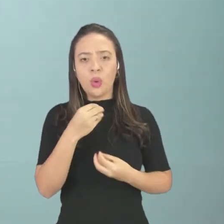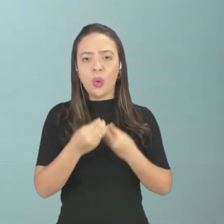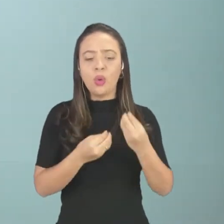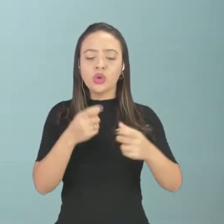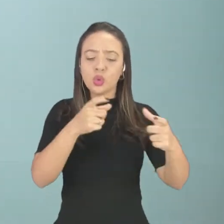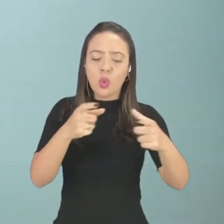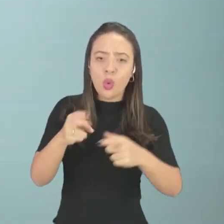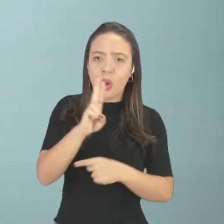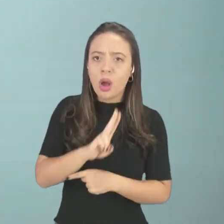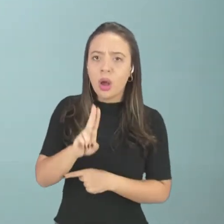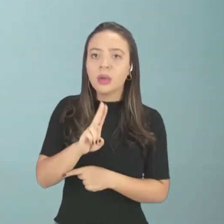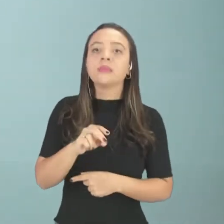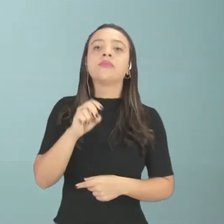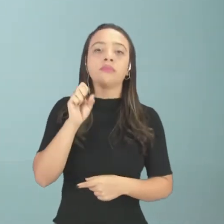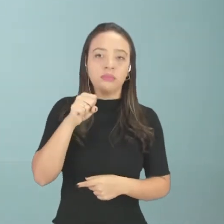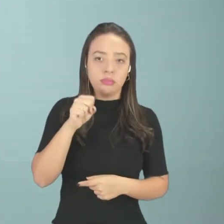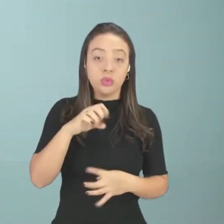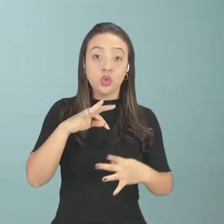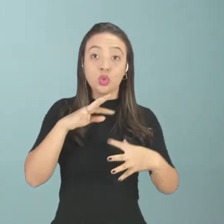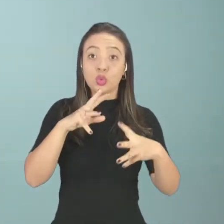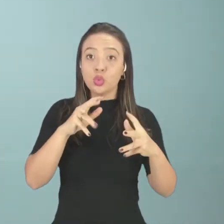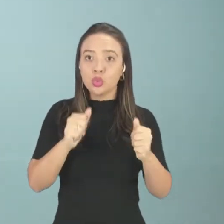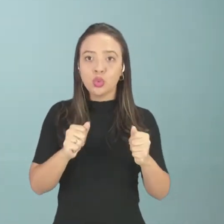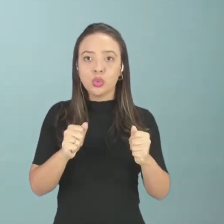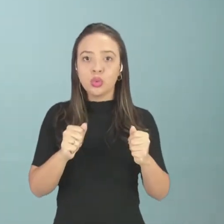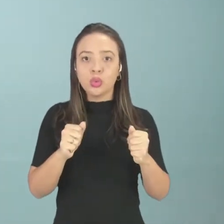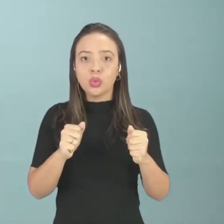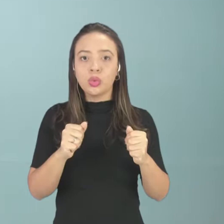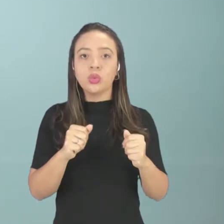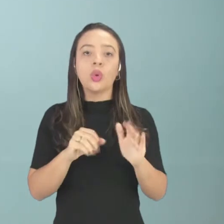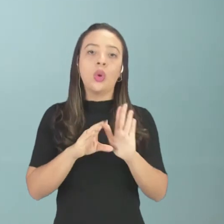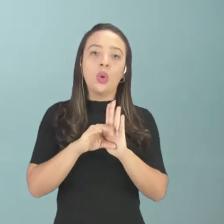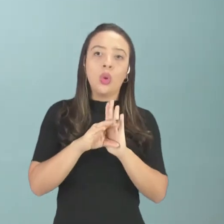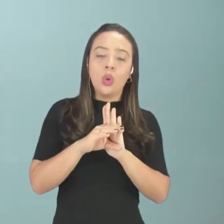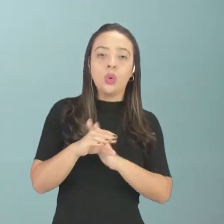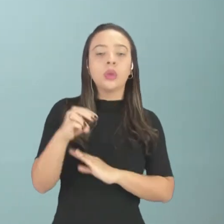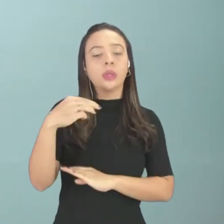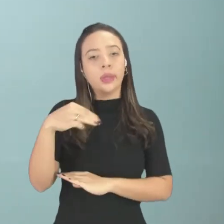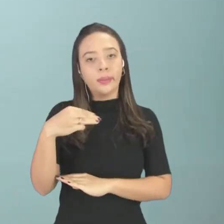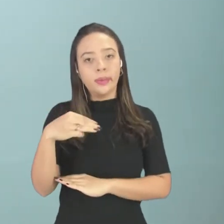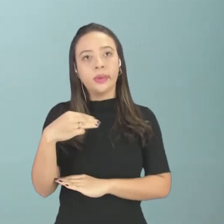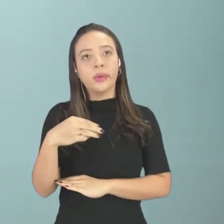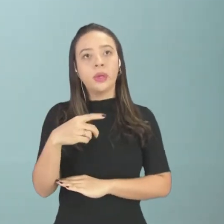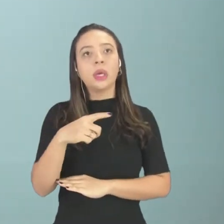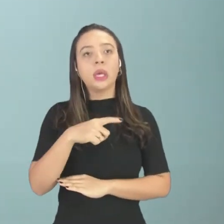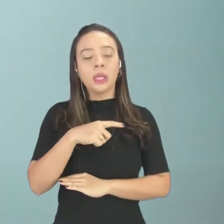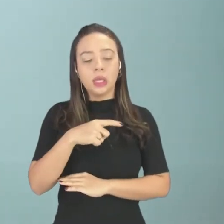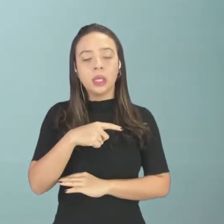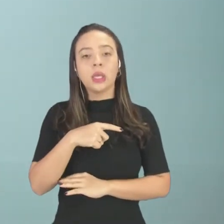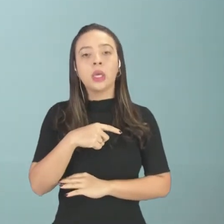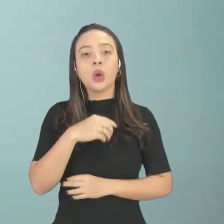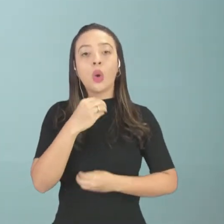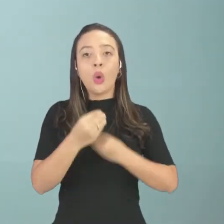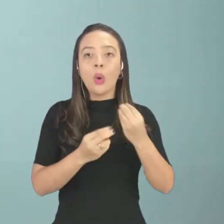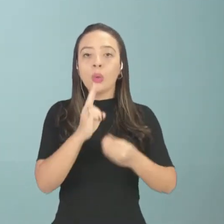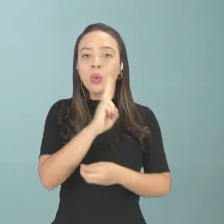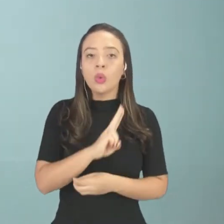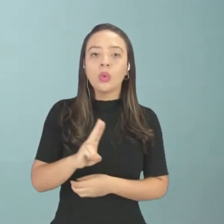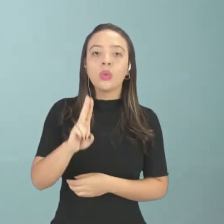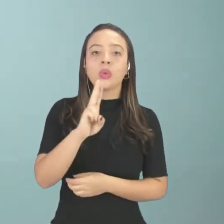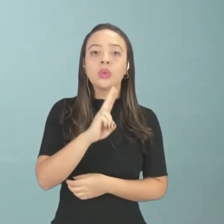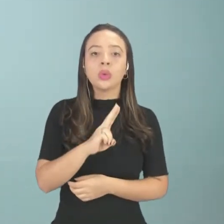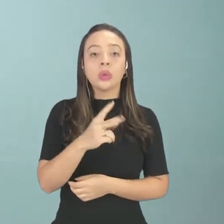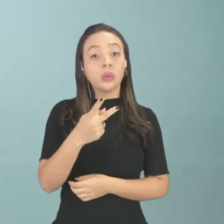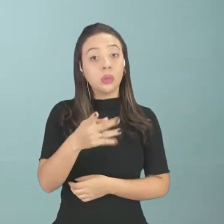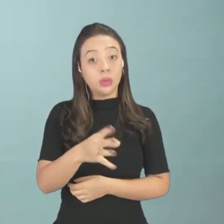pessoal. Toda a matemática, todos os conteúdos que vocês viram até hoje, ela tem aplicabilidade na